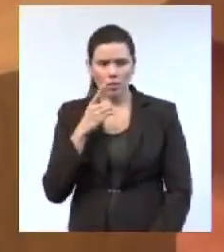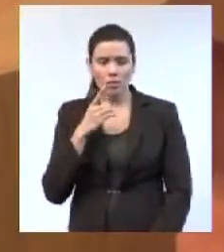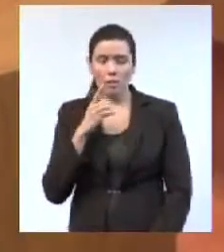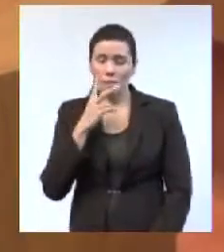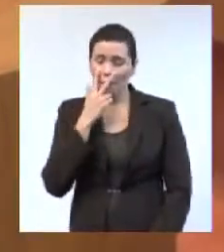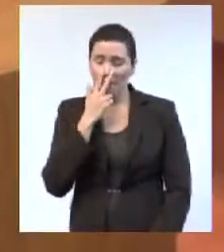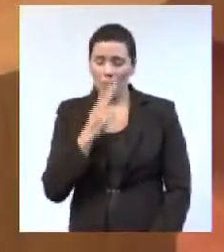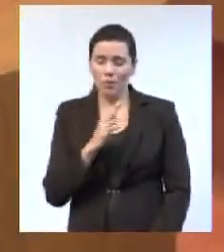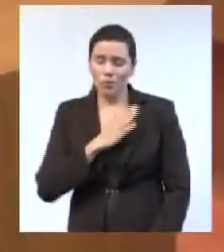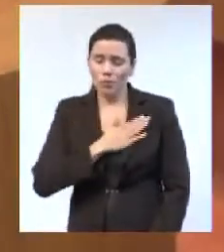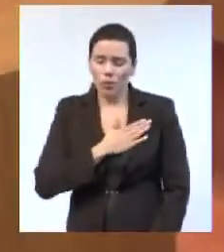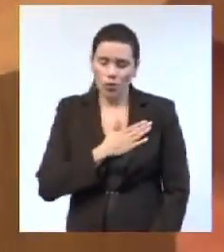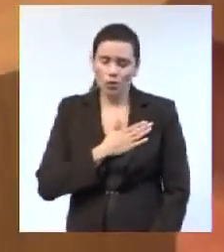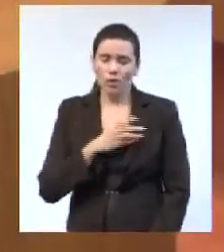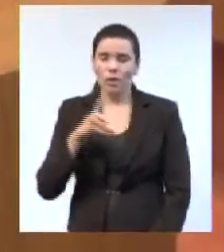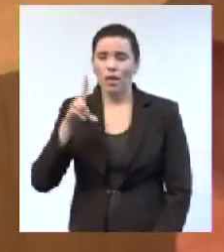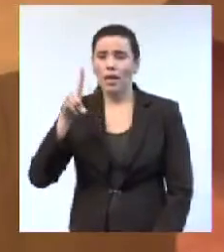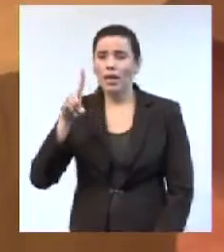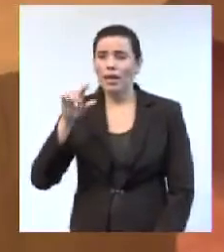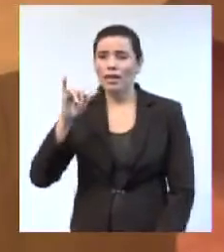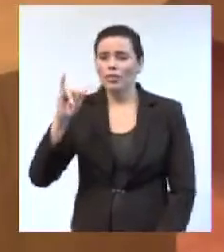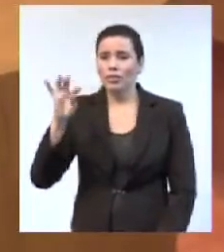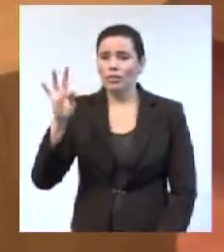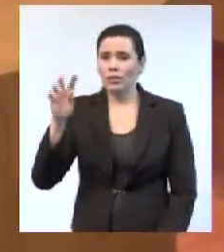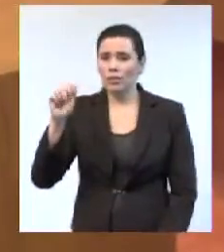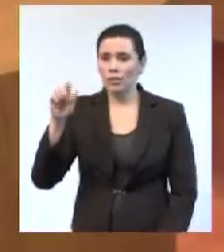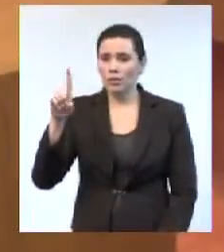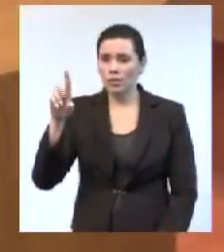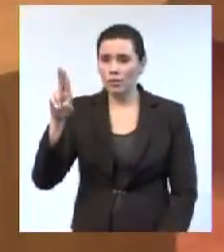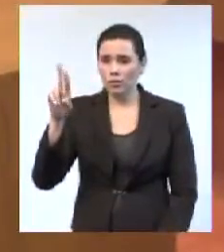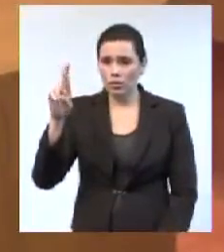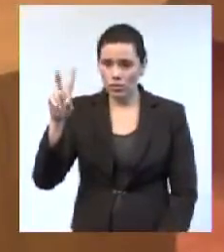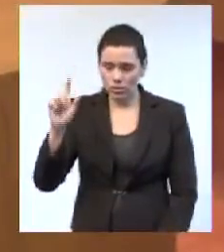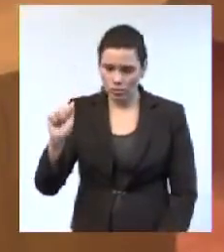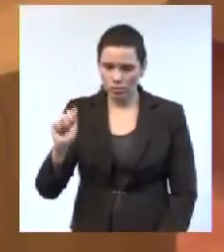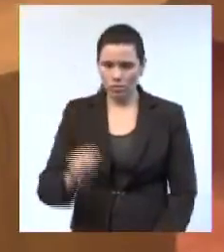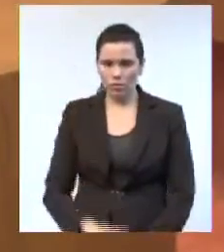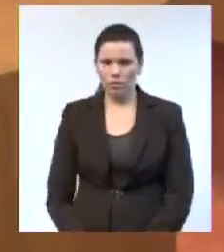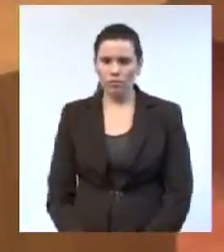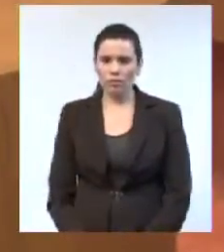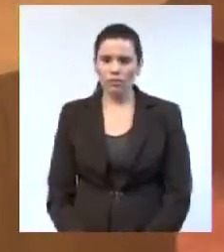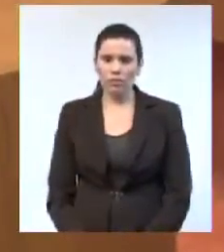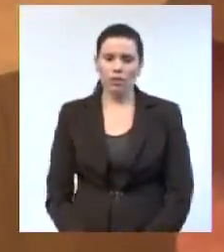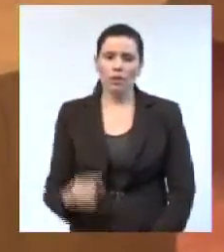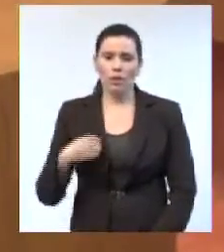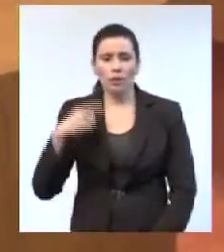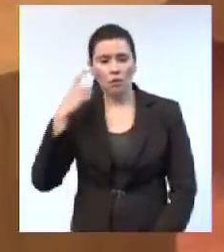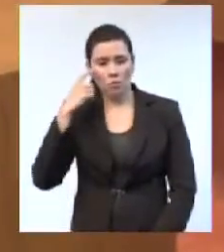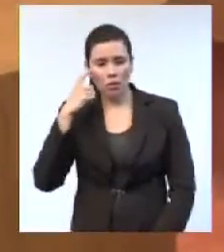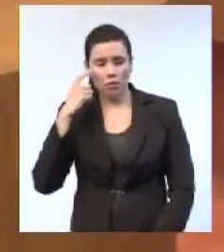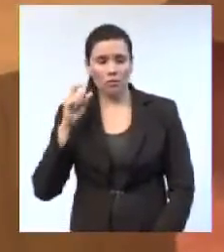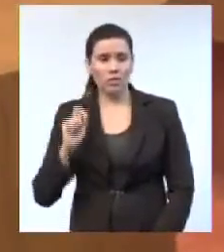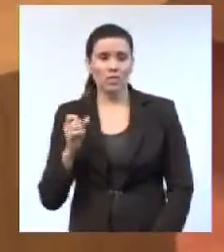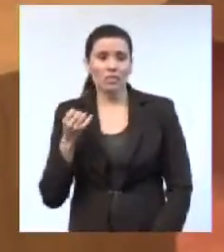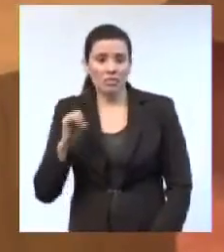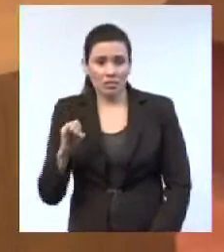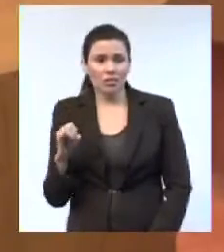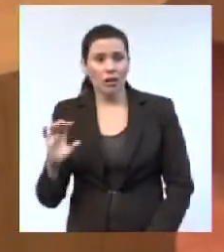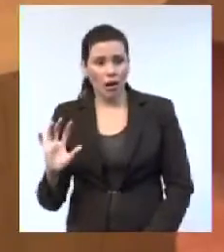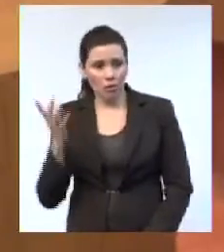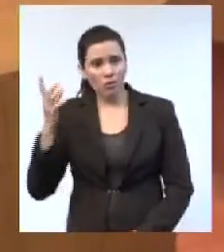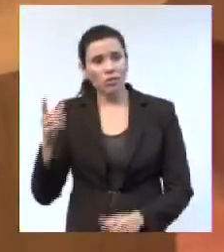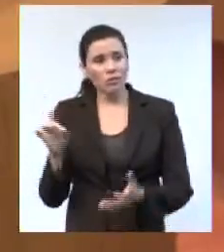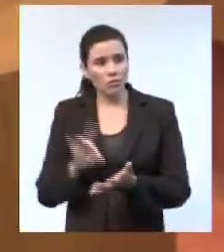pela questão da segurança pública, evidentemente que o interventor a ser nomeado talvez seja até um militar, deputado Rogério